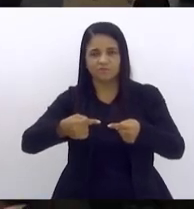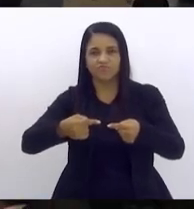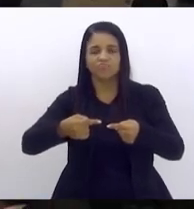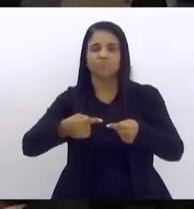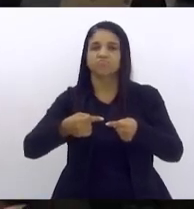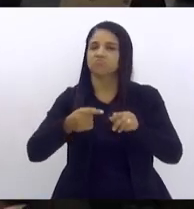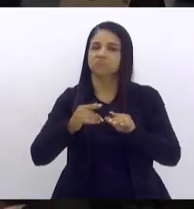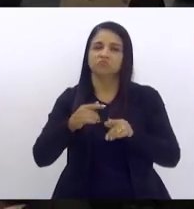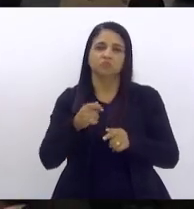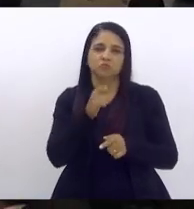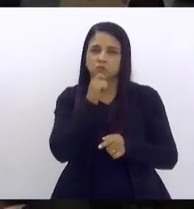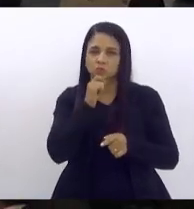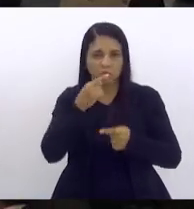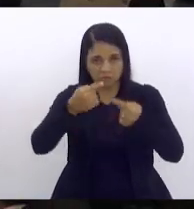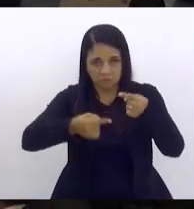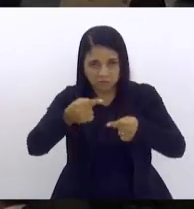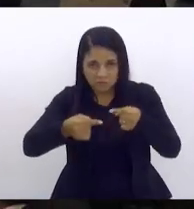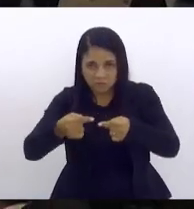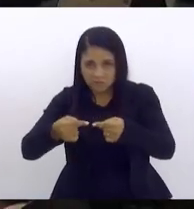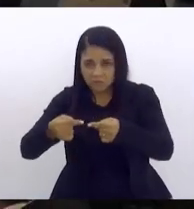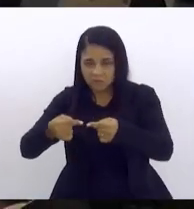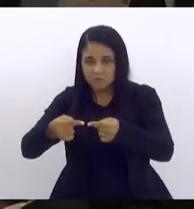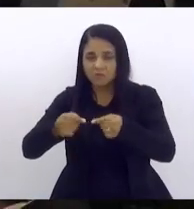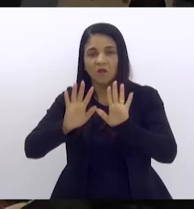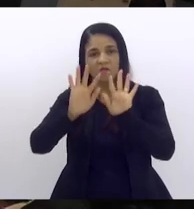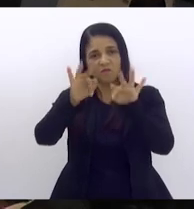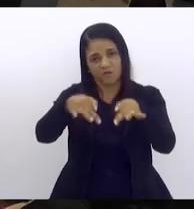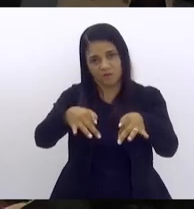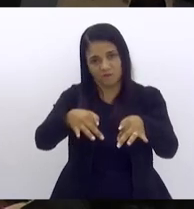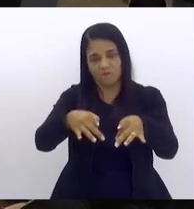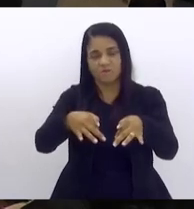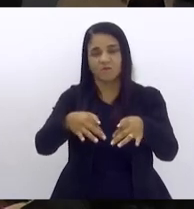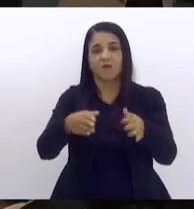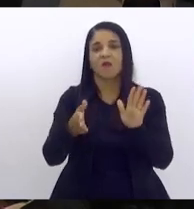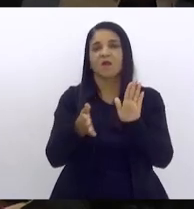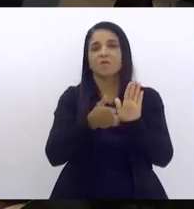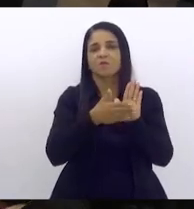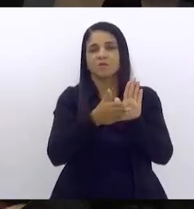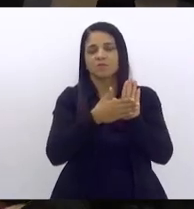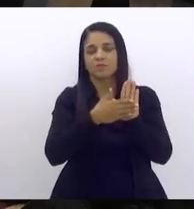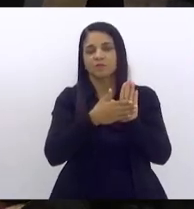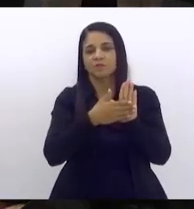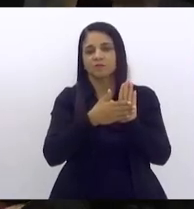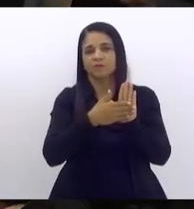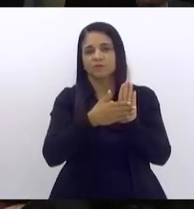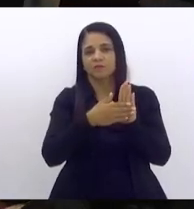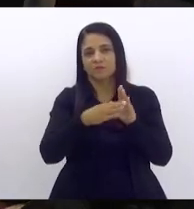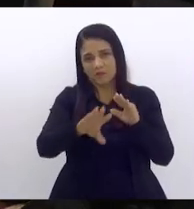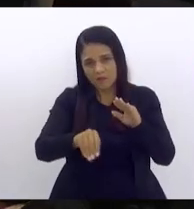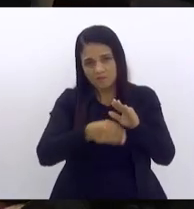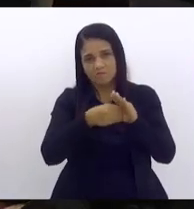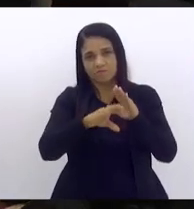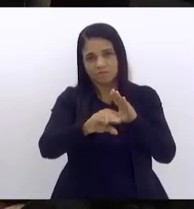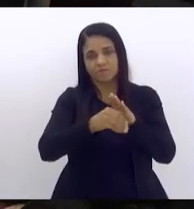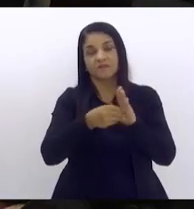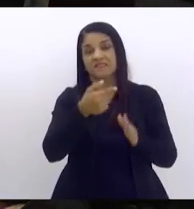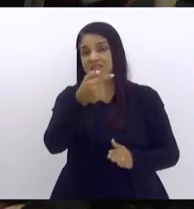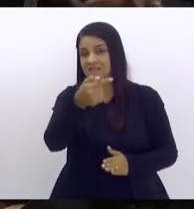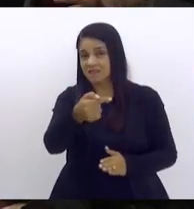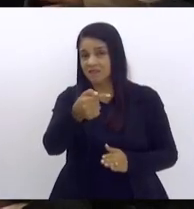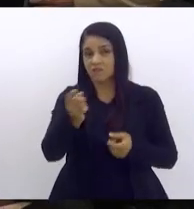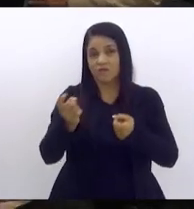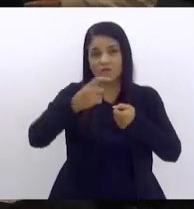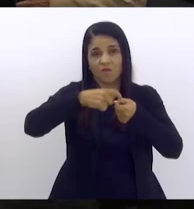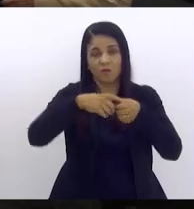quem queira discutir, encerrada a discussão, a presente proposta recebeu 7 emendas e retorna às